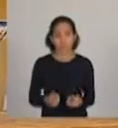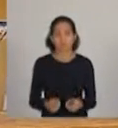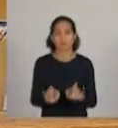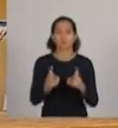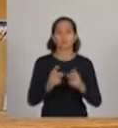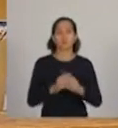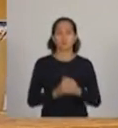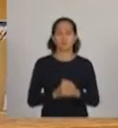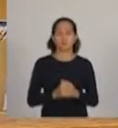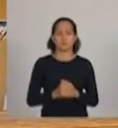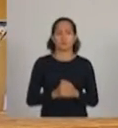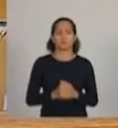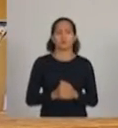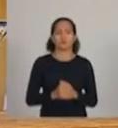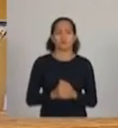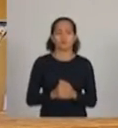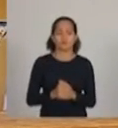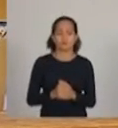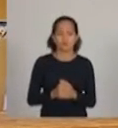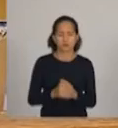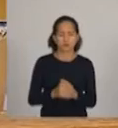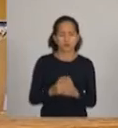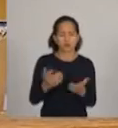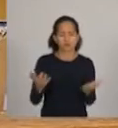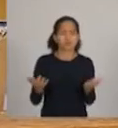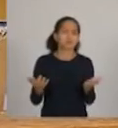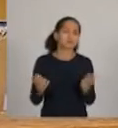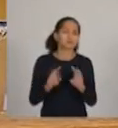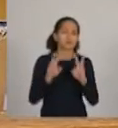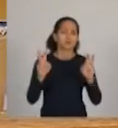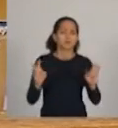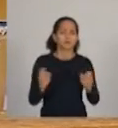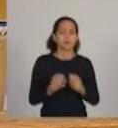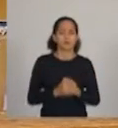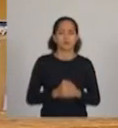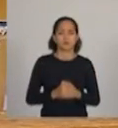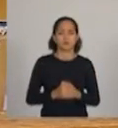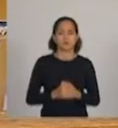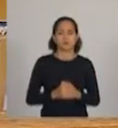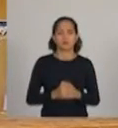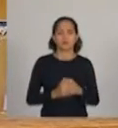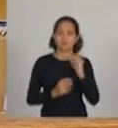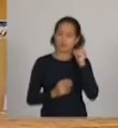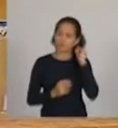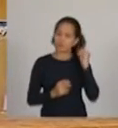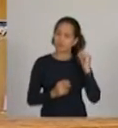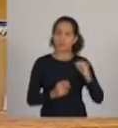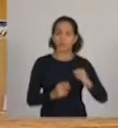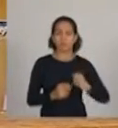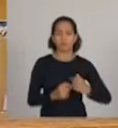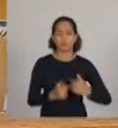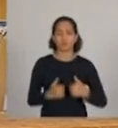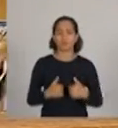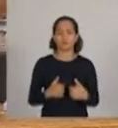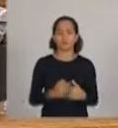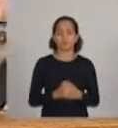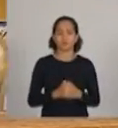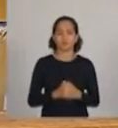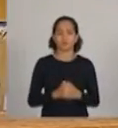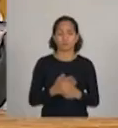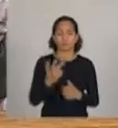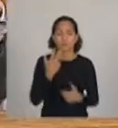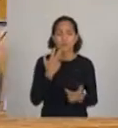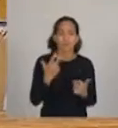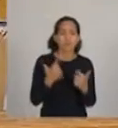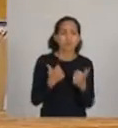morte. Essa manhã eu recebi essa notícia do Folha Vitória. Ônibus do